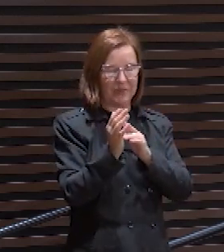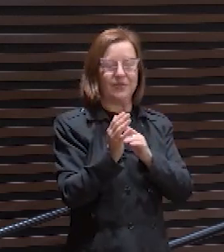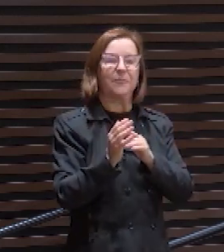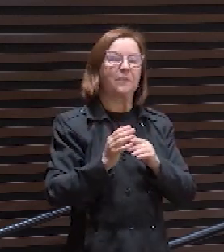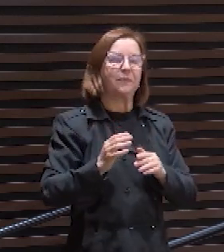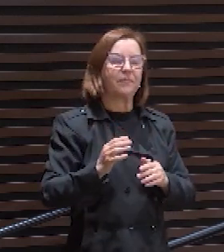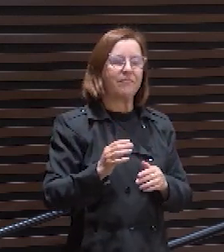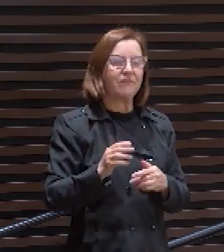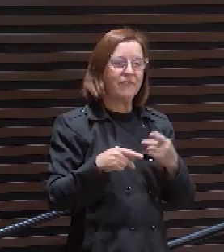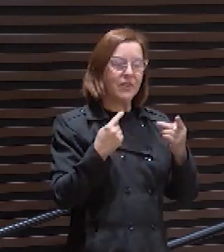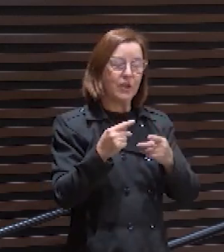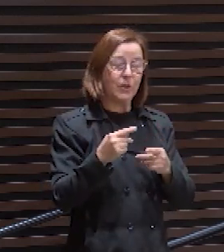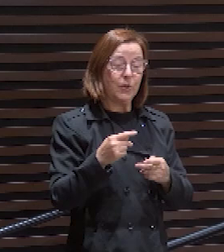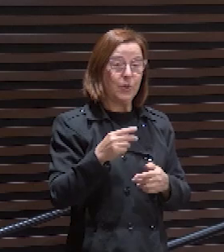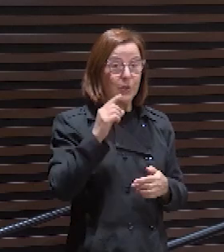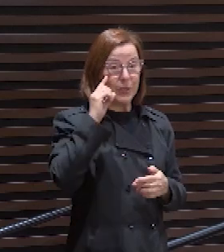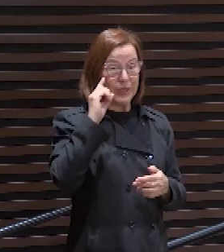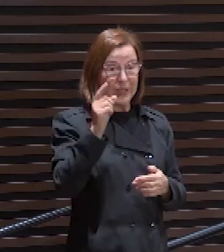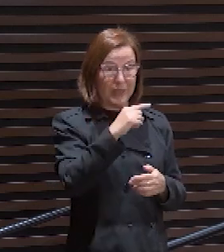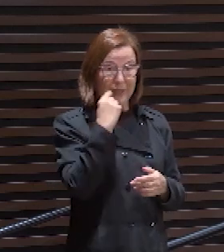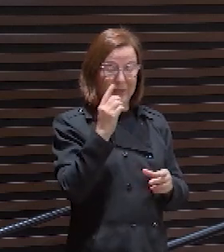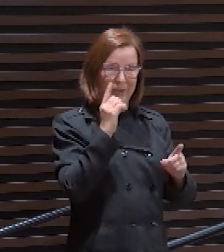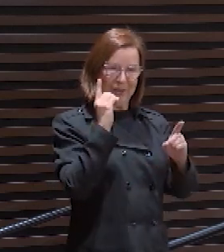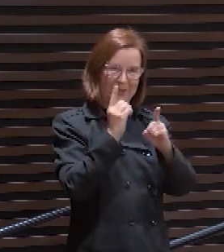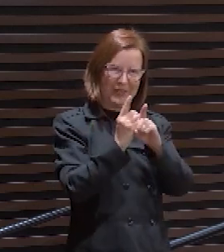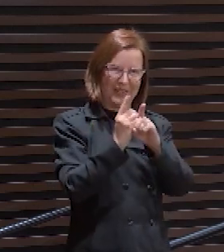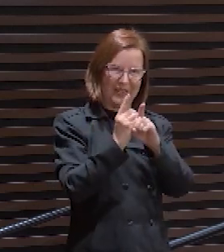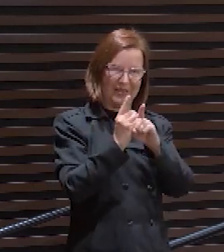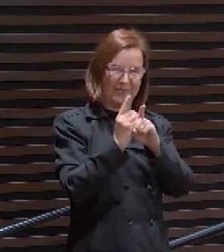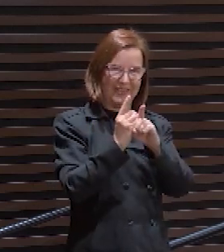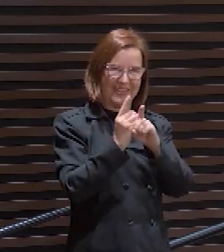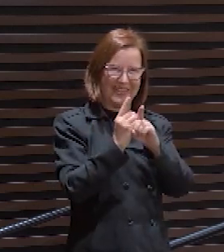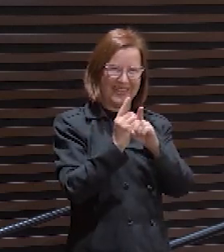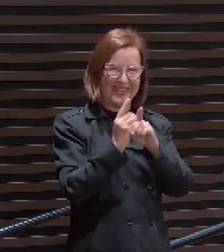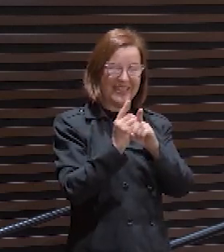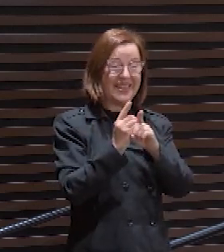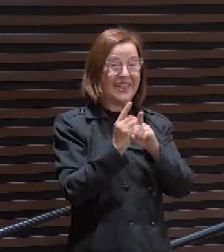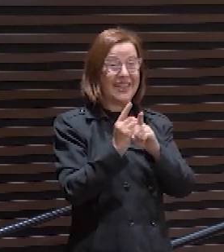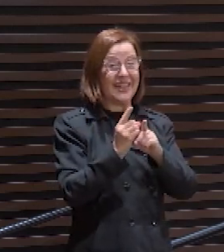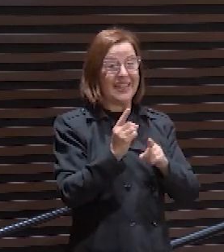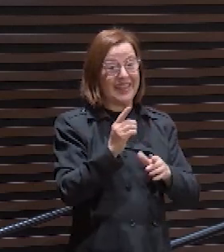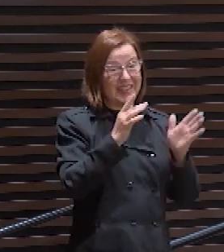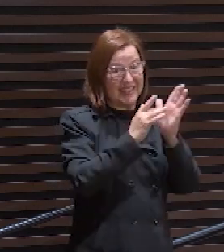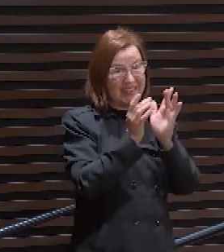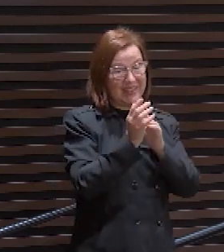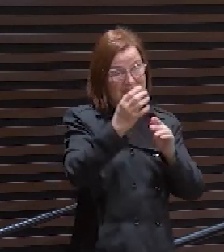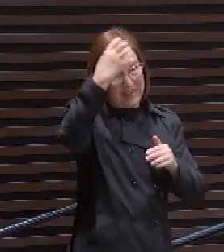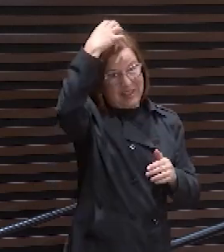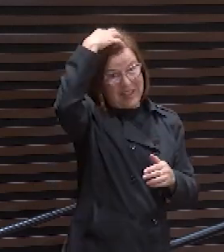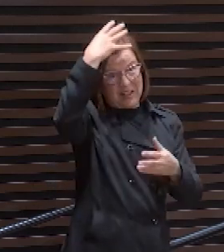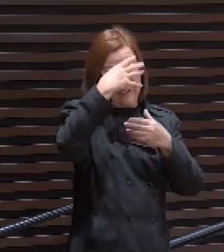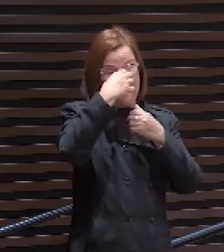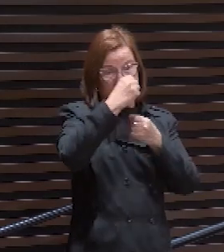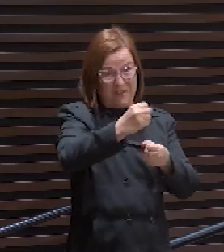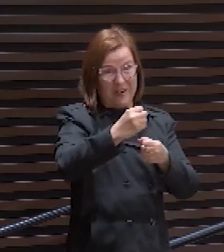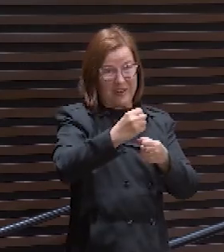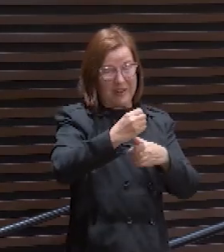Ele, e Ele sendo o rei forte, com muitos mais soldados, e nós sendo o rei